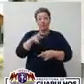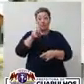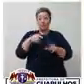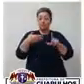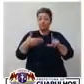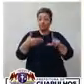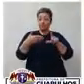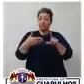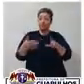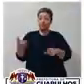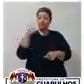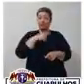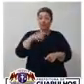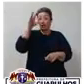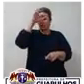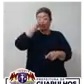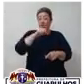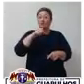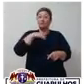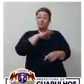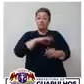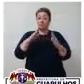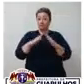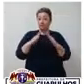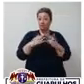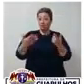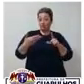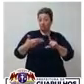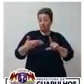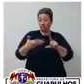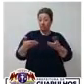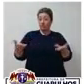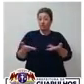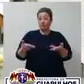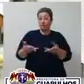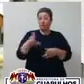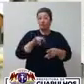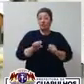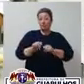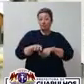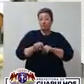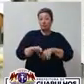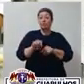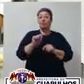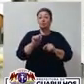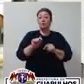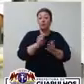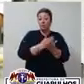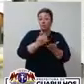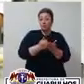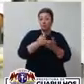videoaula da série de receitas, aprendendo para gerar renda em casa. Na videoaula de hoje, nós vamos estar